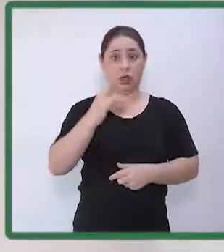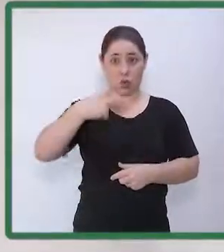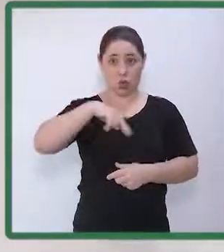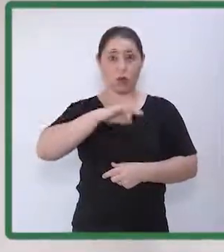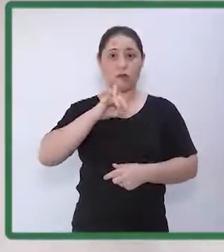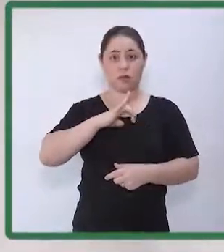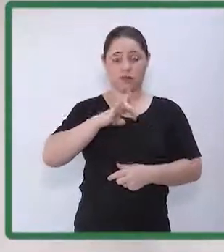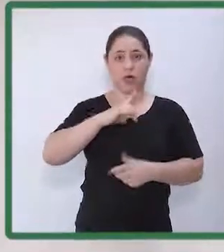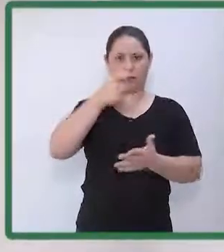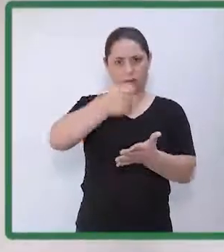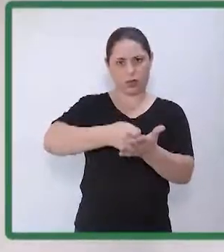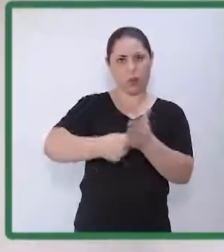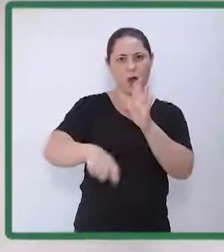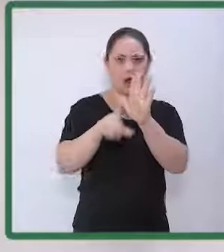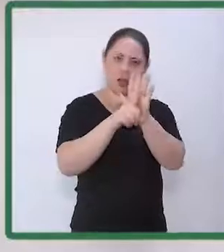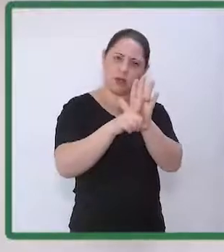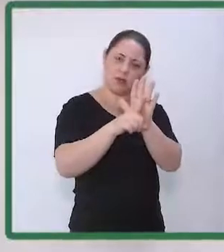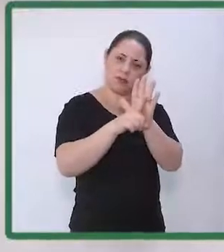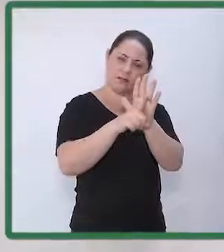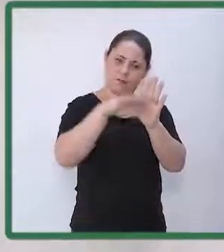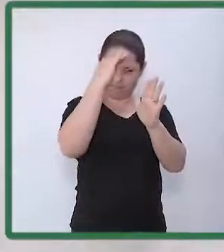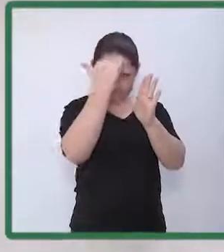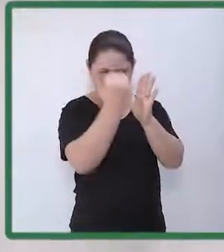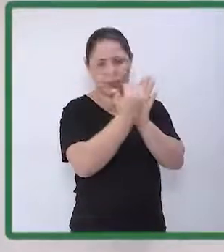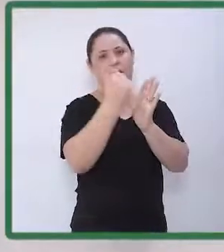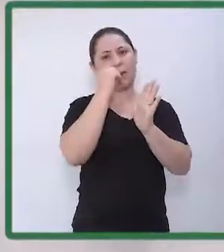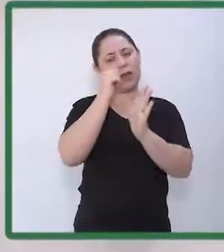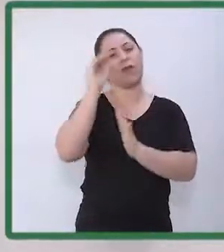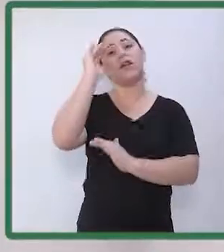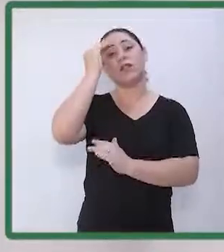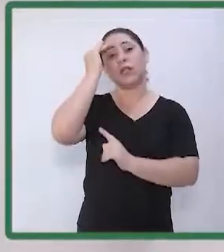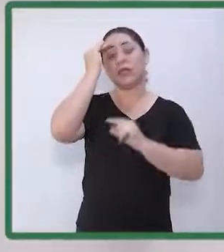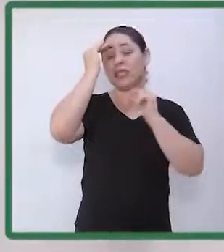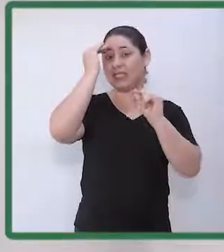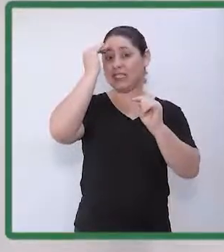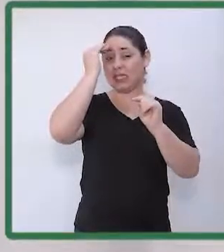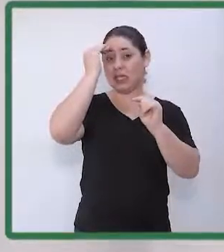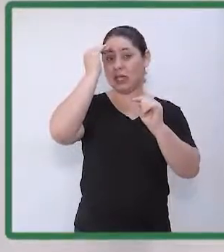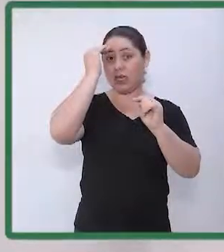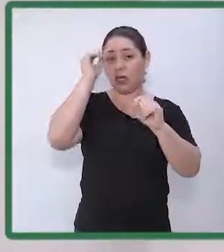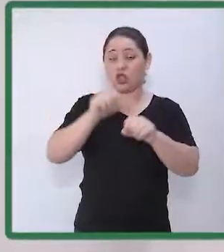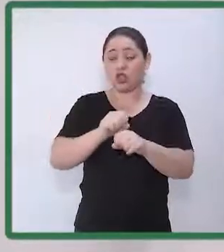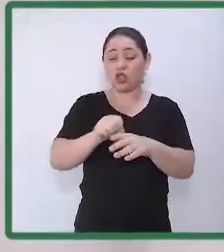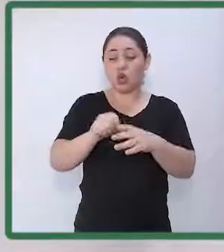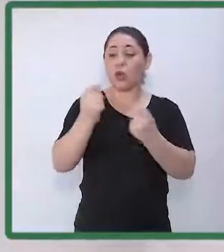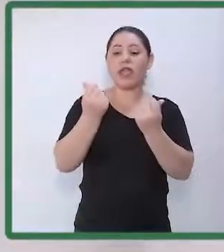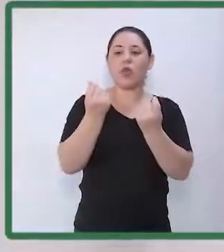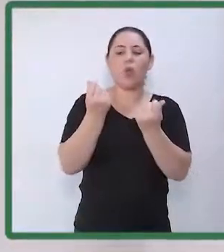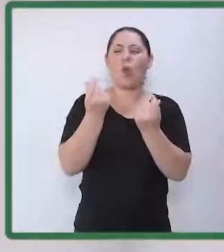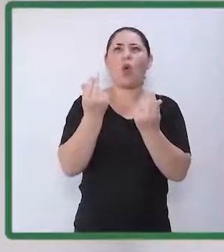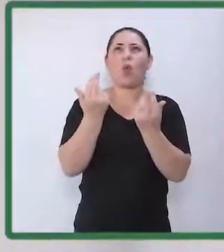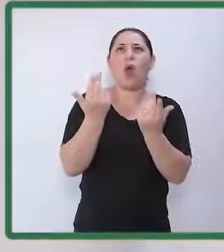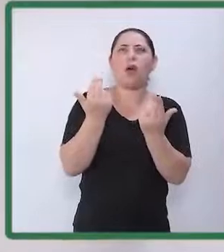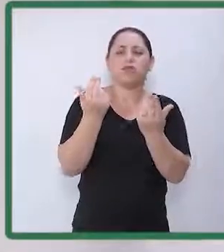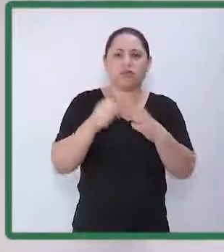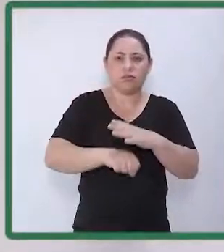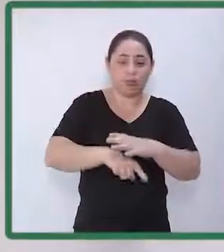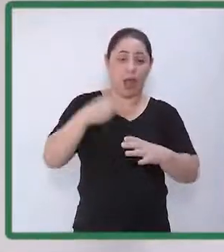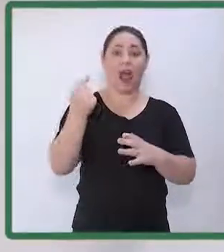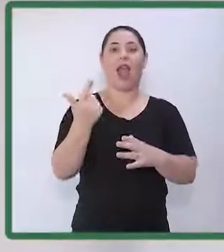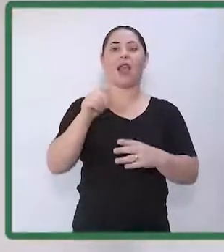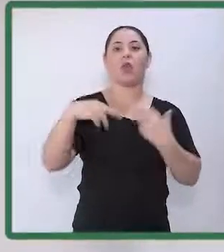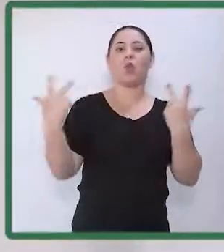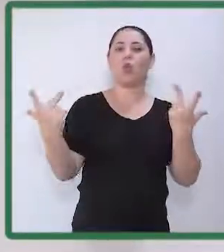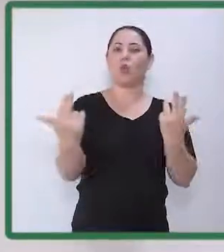tivermos essa obrigatoriedade de uma lei, as mulheres vão entender que a chance delas é muito maior. E aí